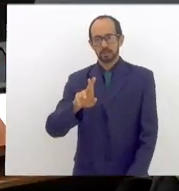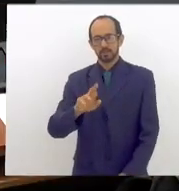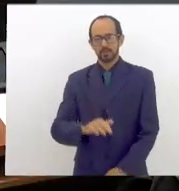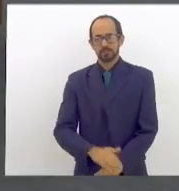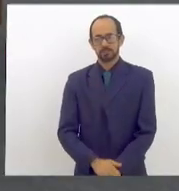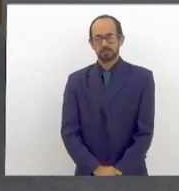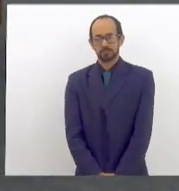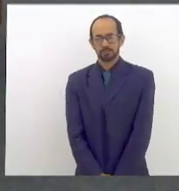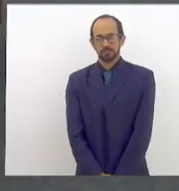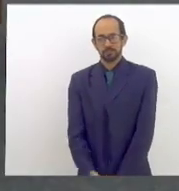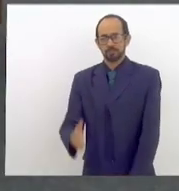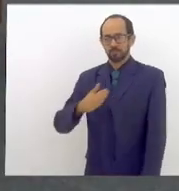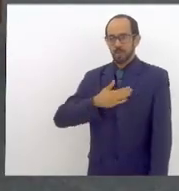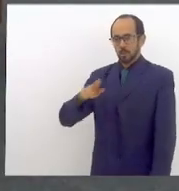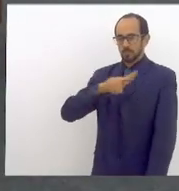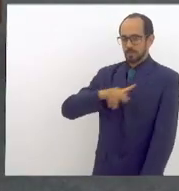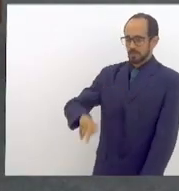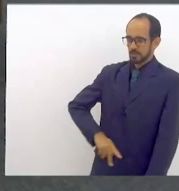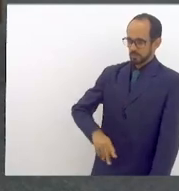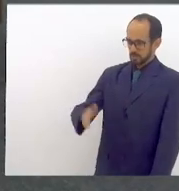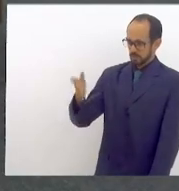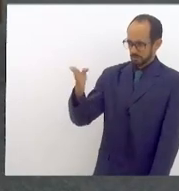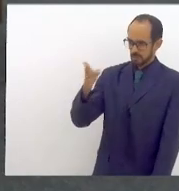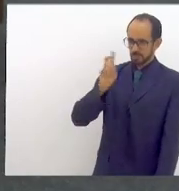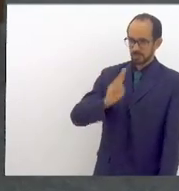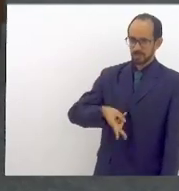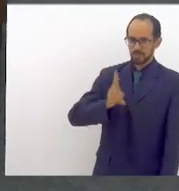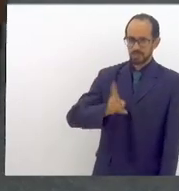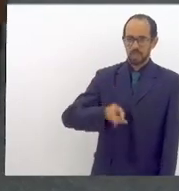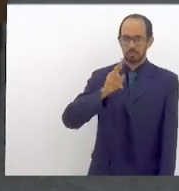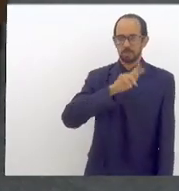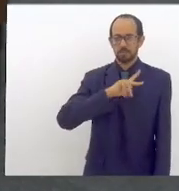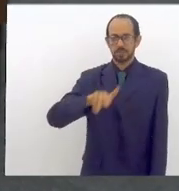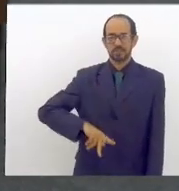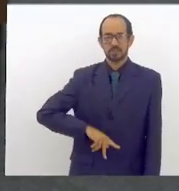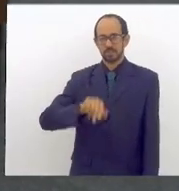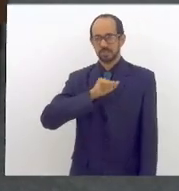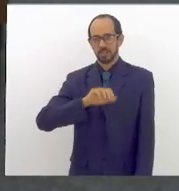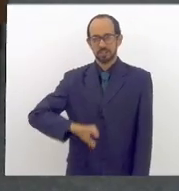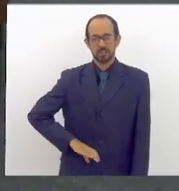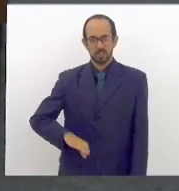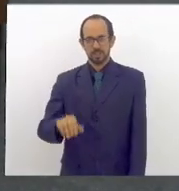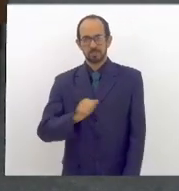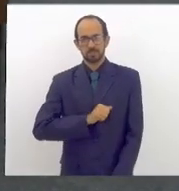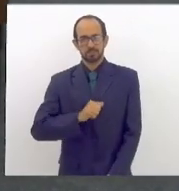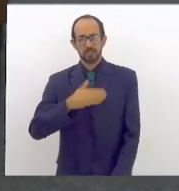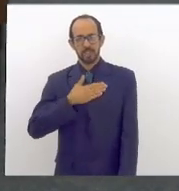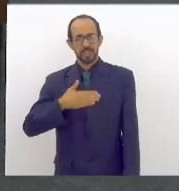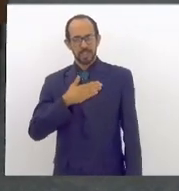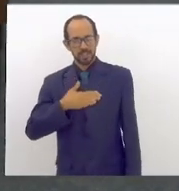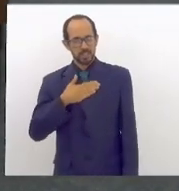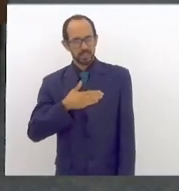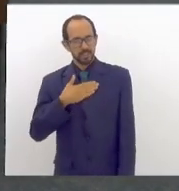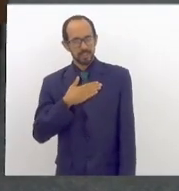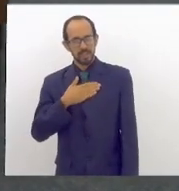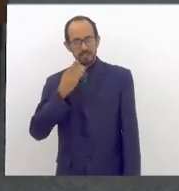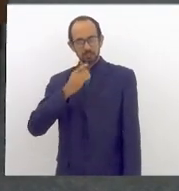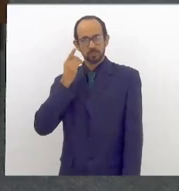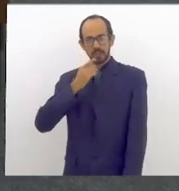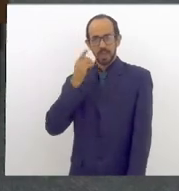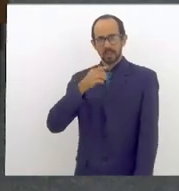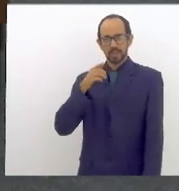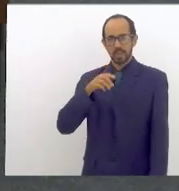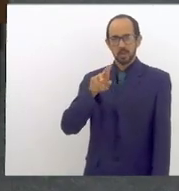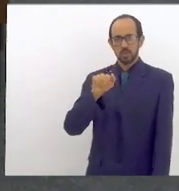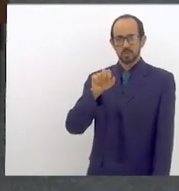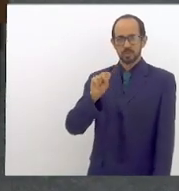meu presidente sempre Presidente André ceiliano minha querida deputada Rosane Félix que ele